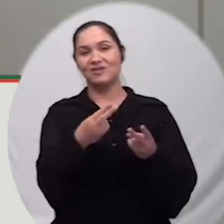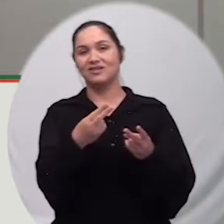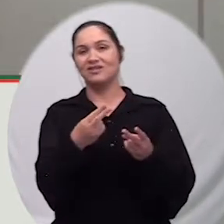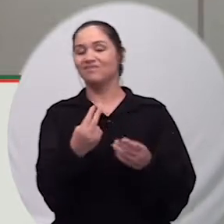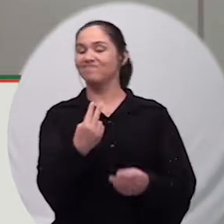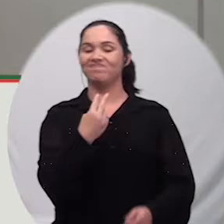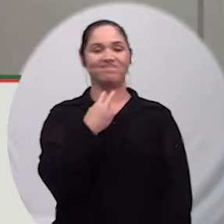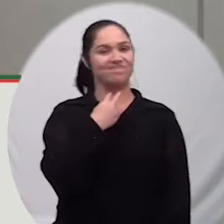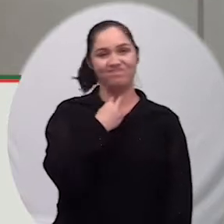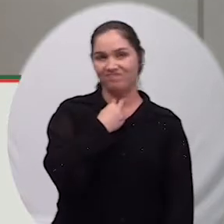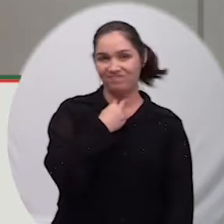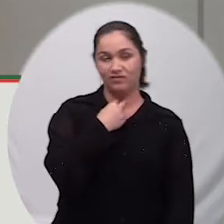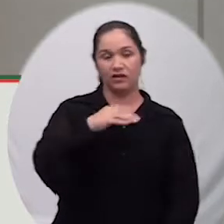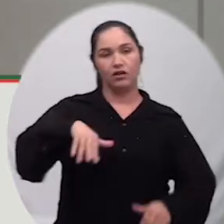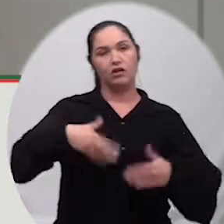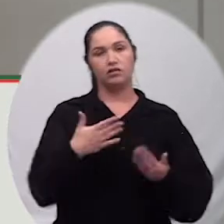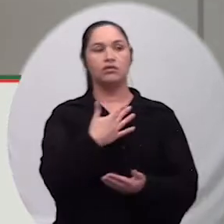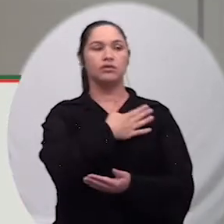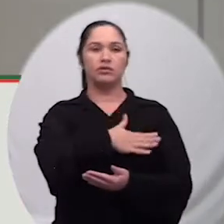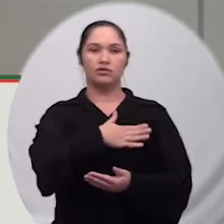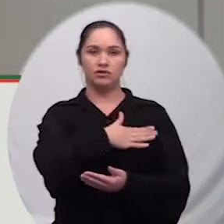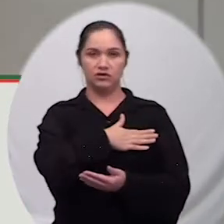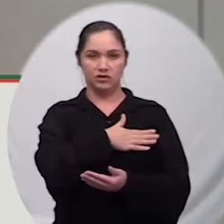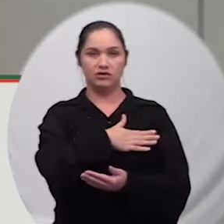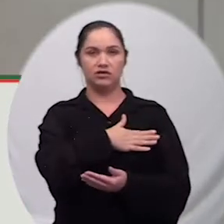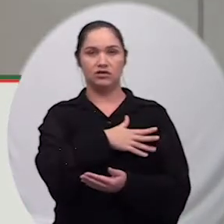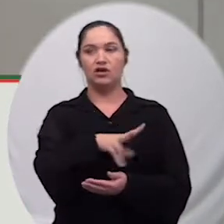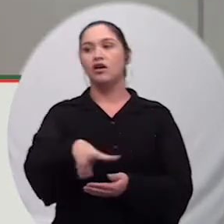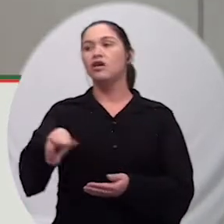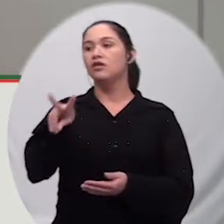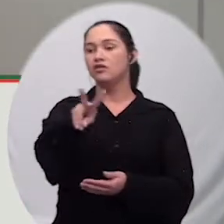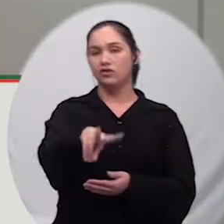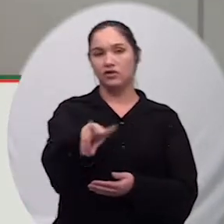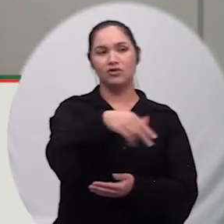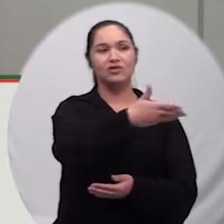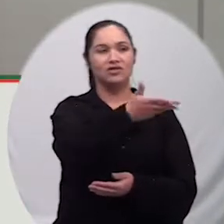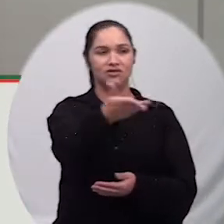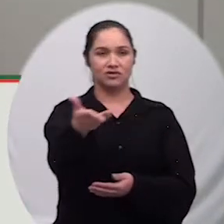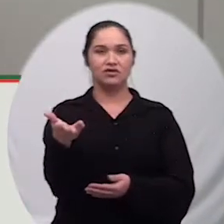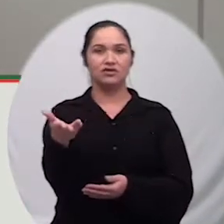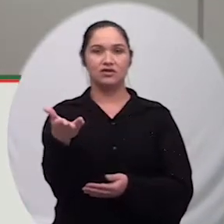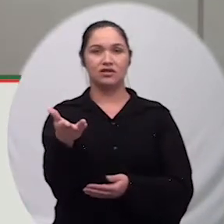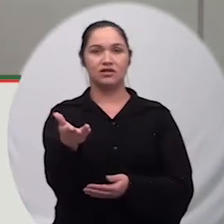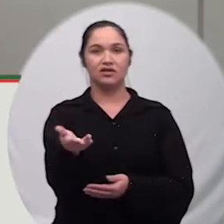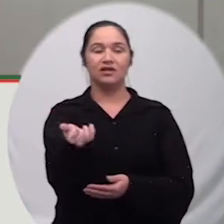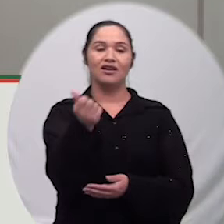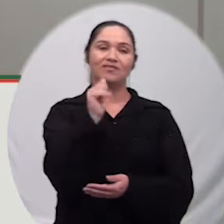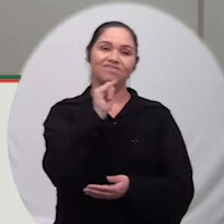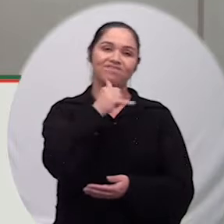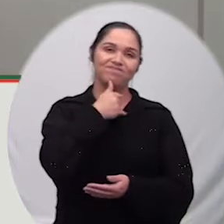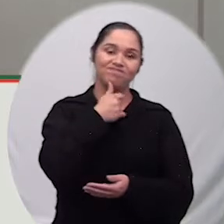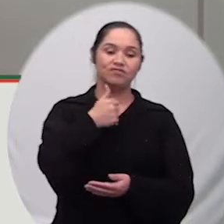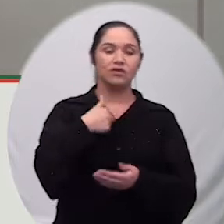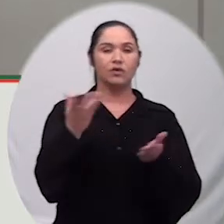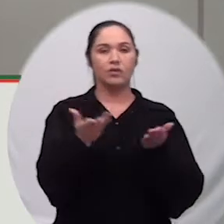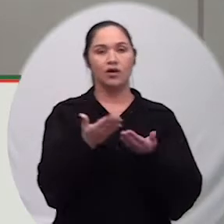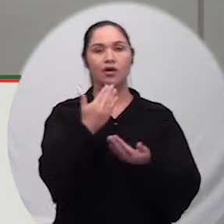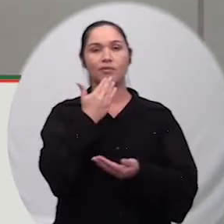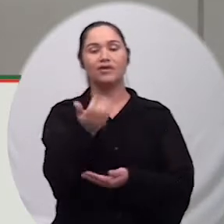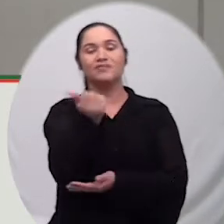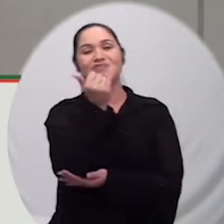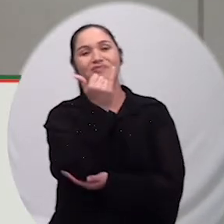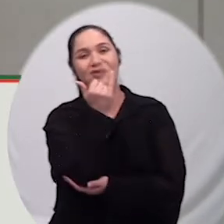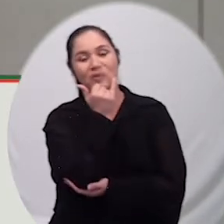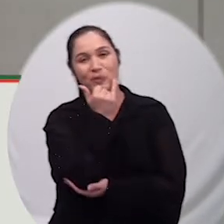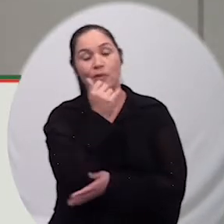falado. Então eu gostaria aqui, para aqueles vereadores que se sentiram ofendidos, pedir as minhas desculpas e dizer